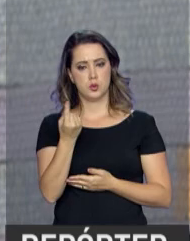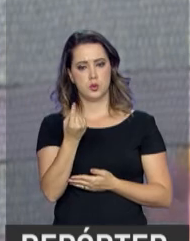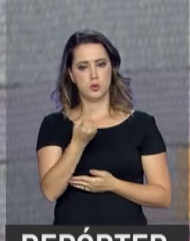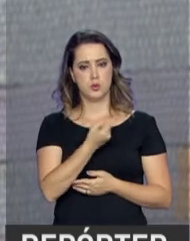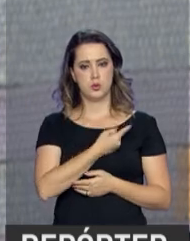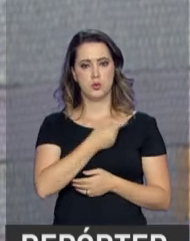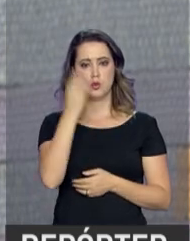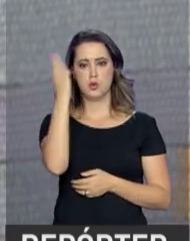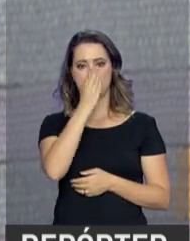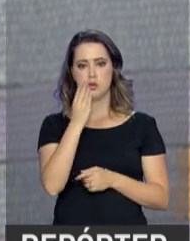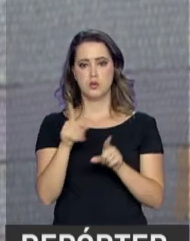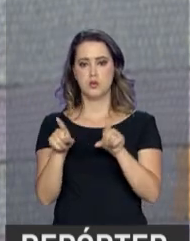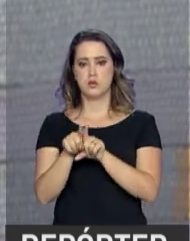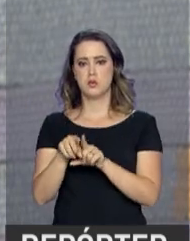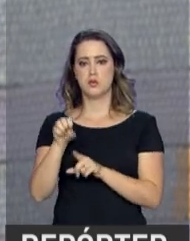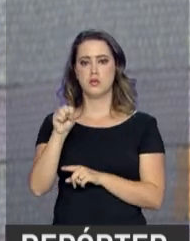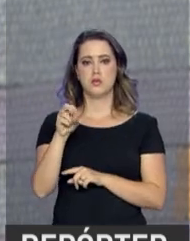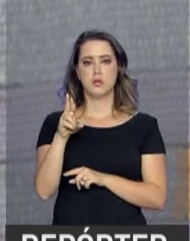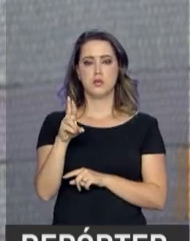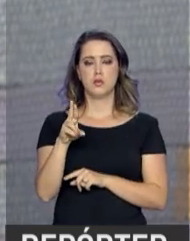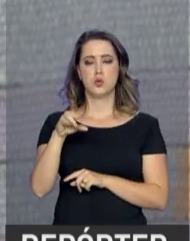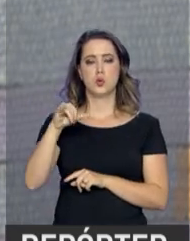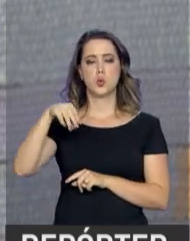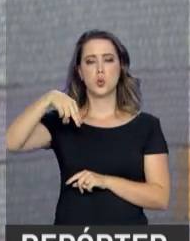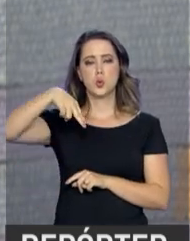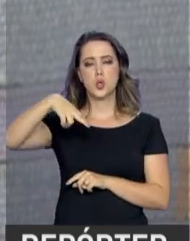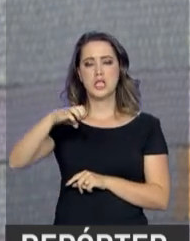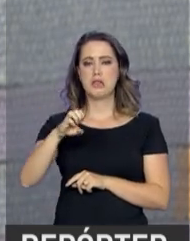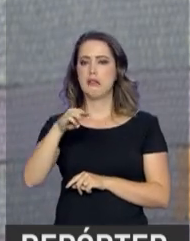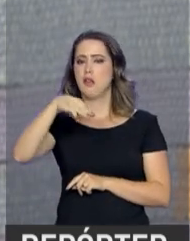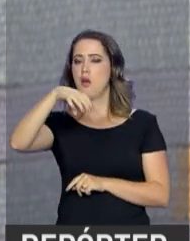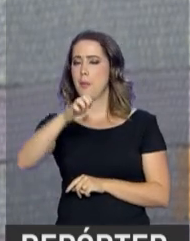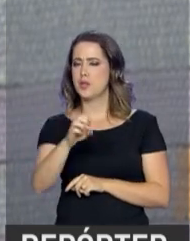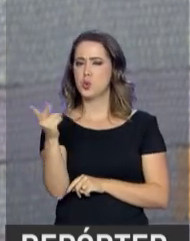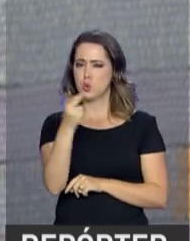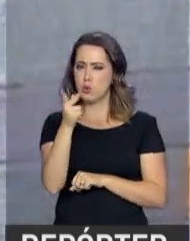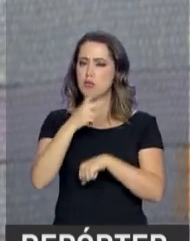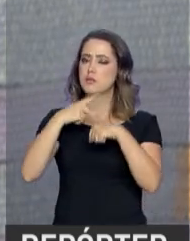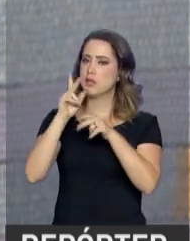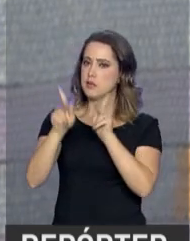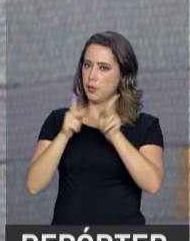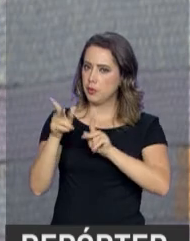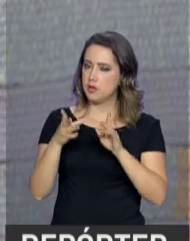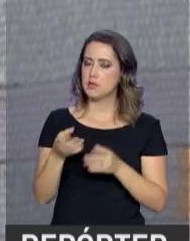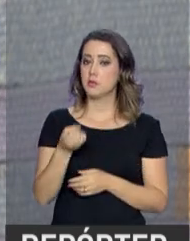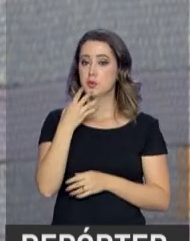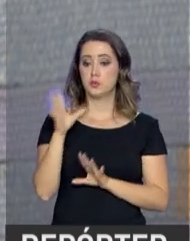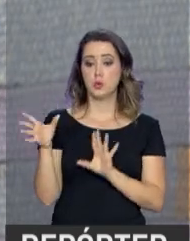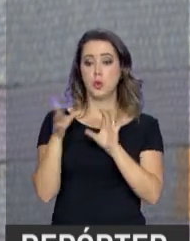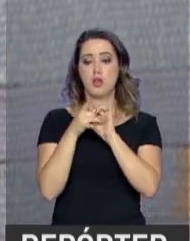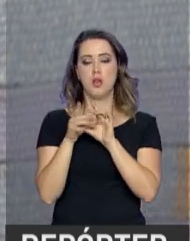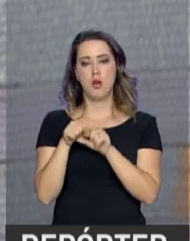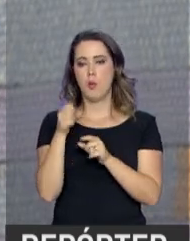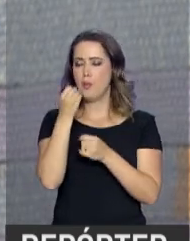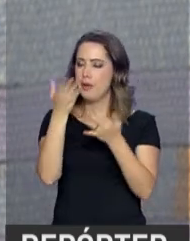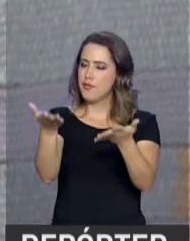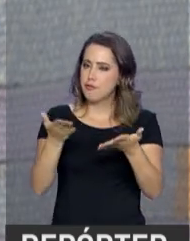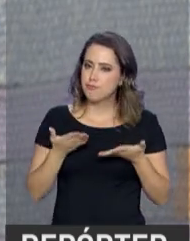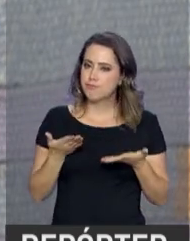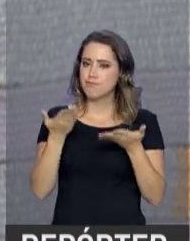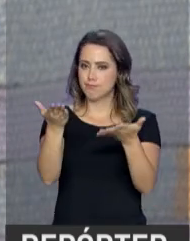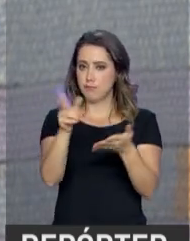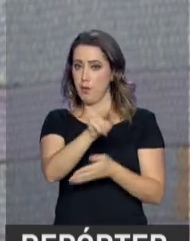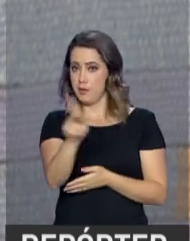brasileiros e surinameses e é com esse espírito de união e de boas vindas o presidente